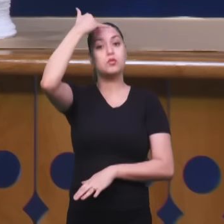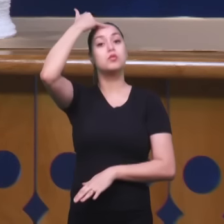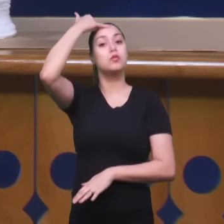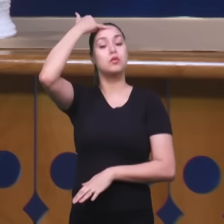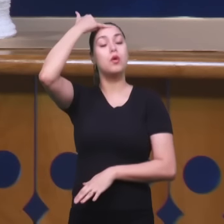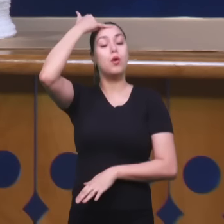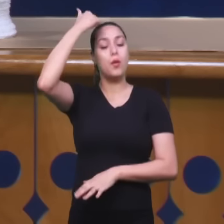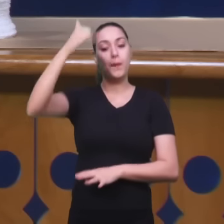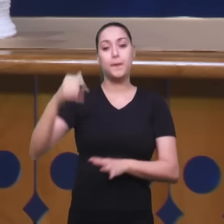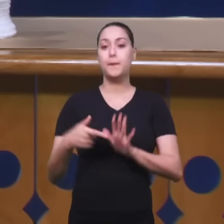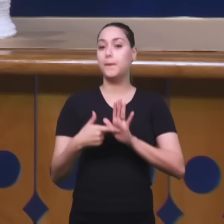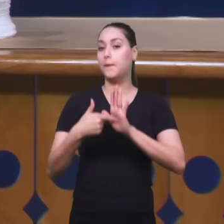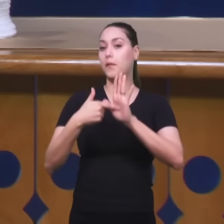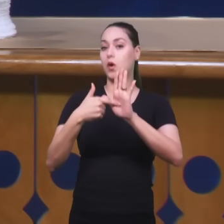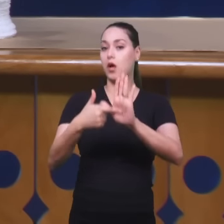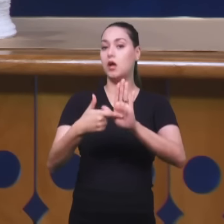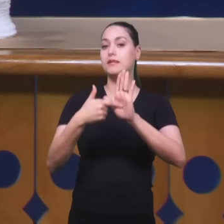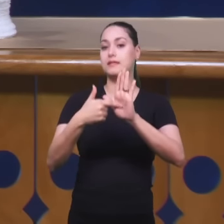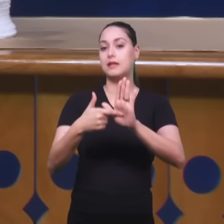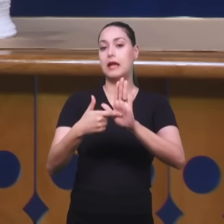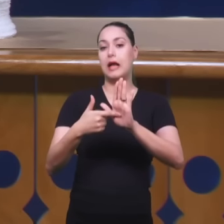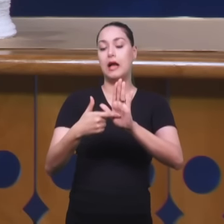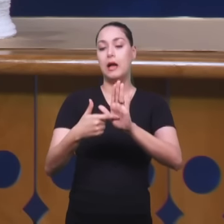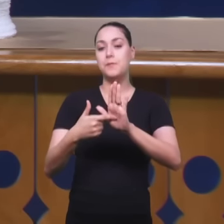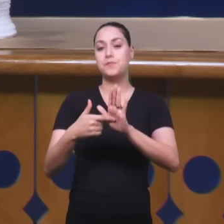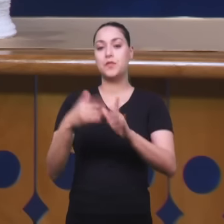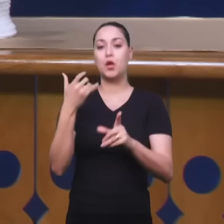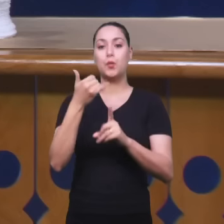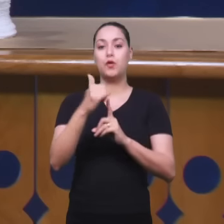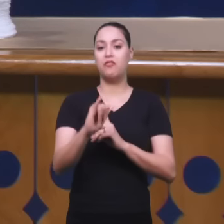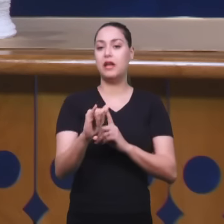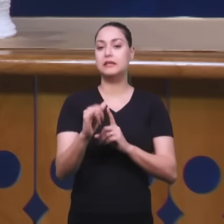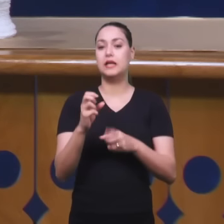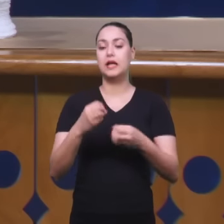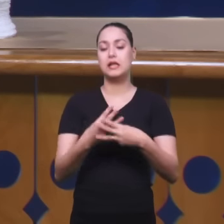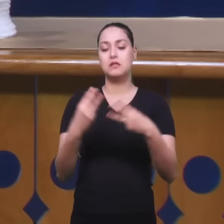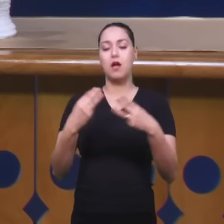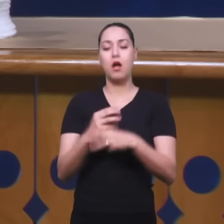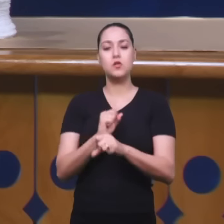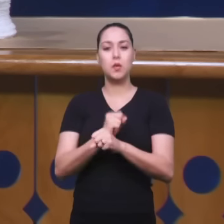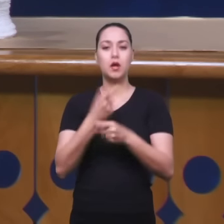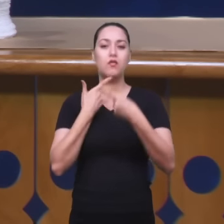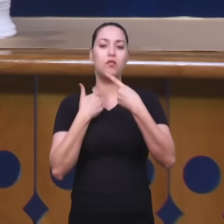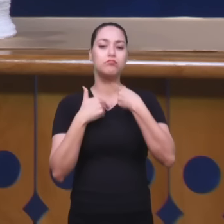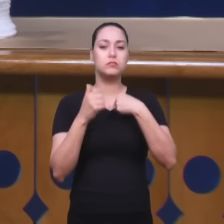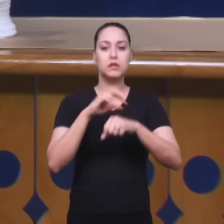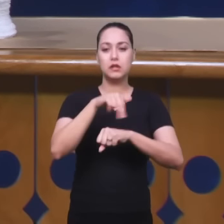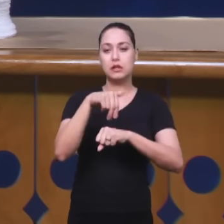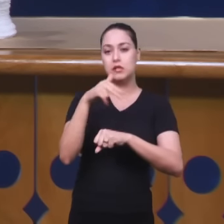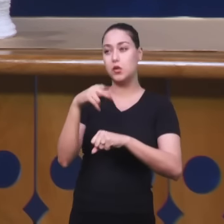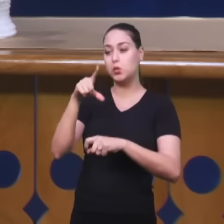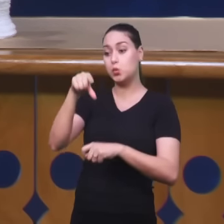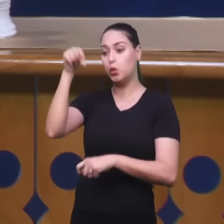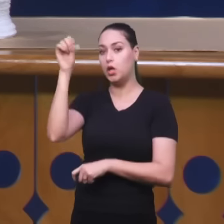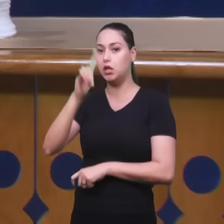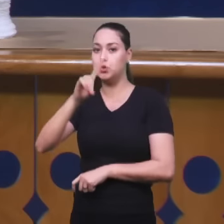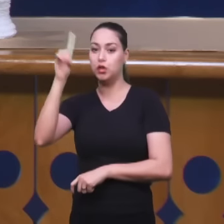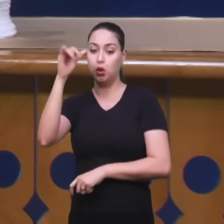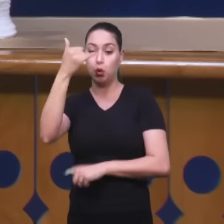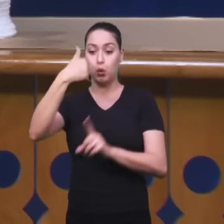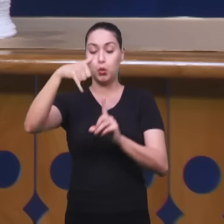Daquele Que era Aguadado Por Israel O desejado Das nações O escolhido De Deus O ungido